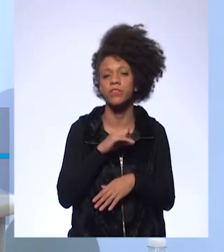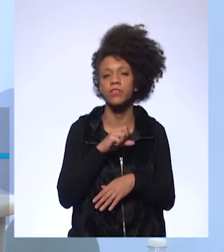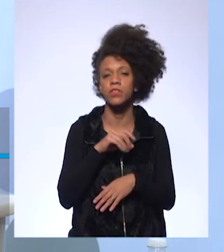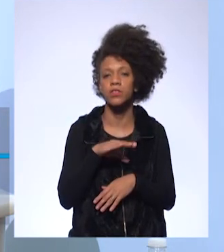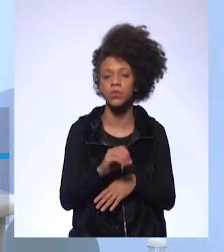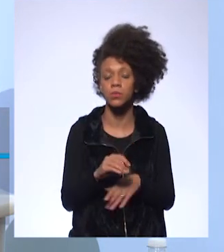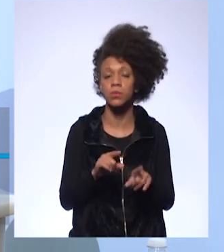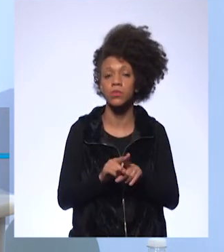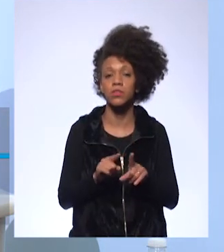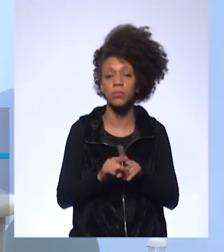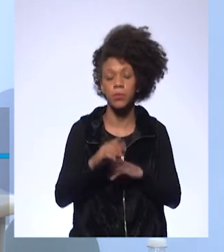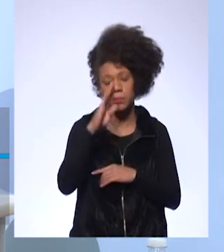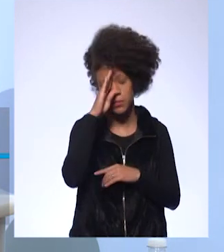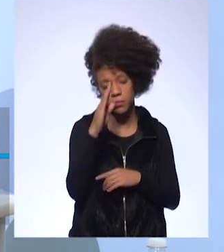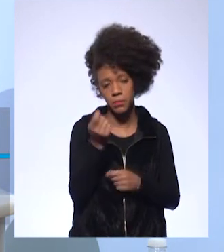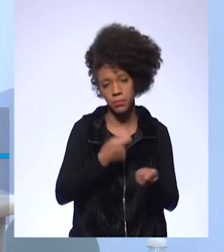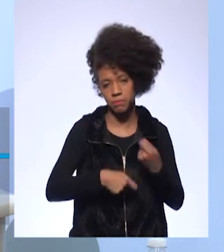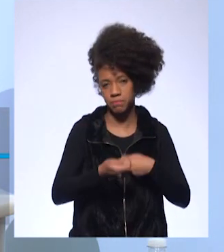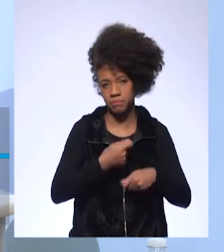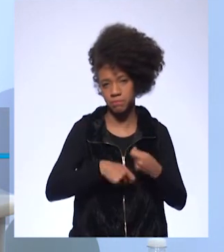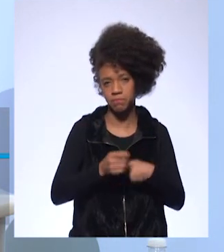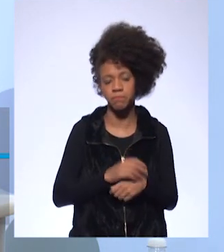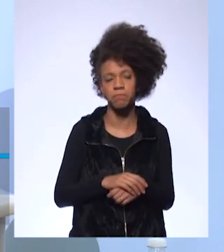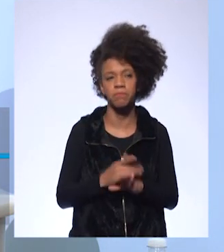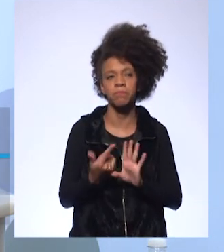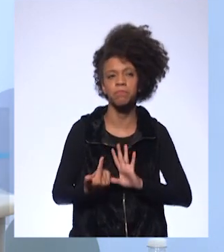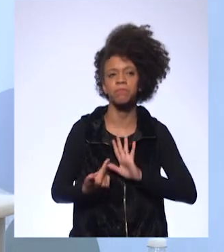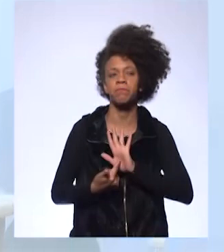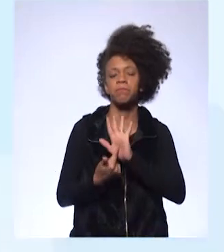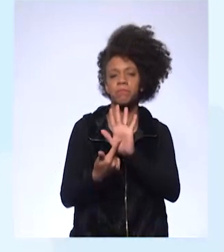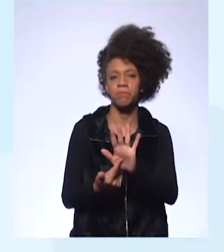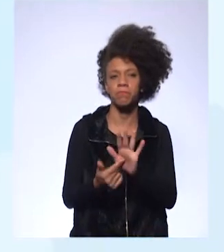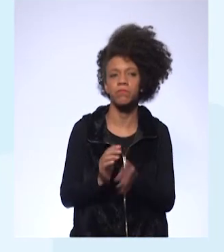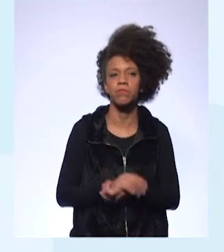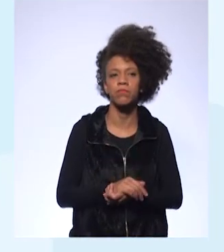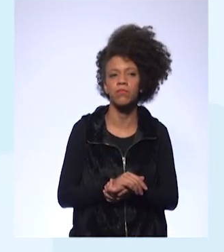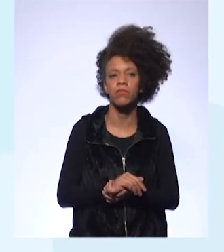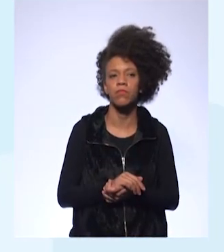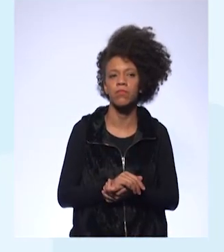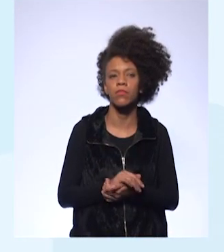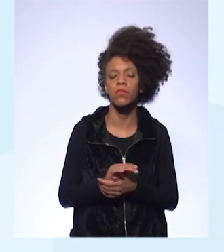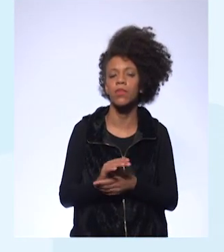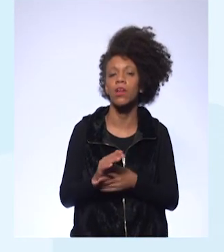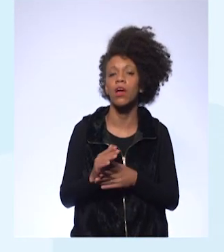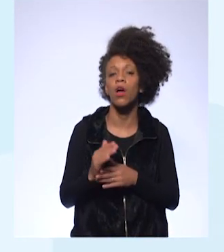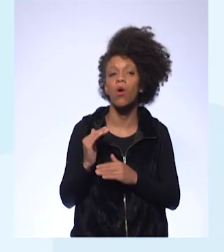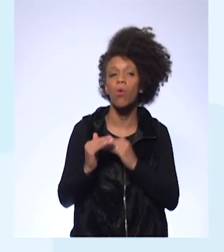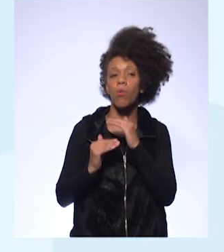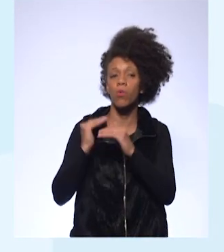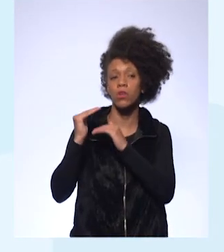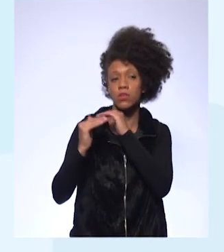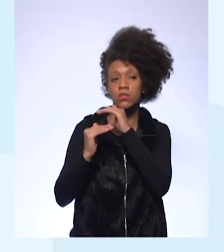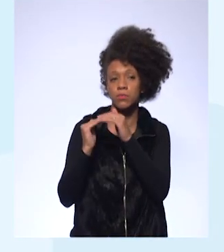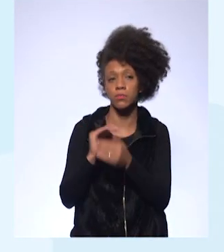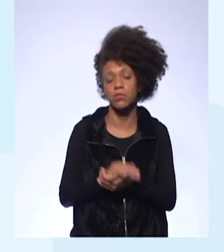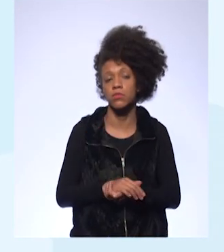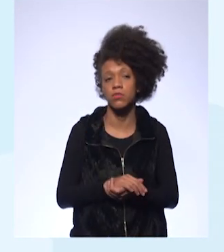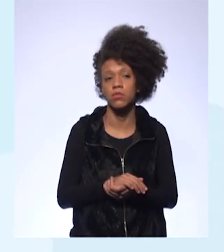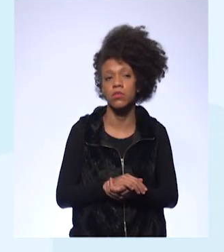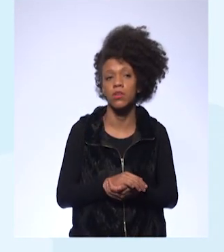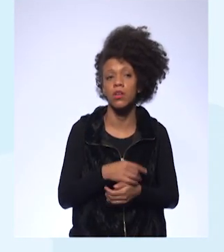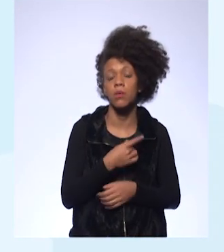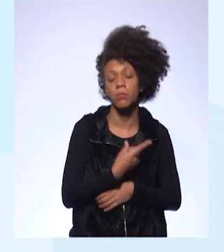parte socioeconômica. Eu vou mostrar agora para vocês uma animação do crescimento da União Europeia, que começa lá em